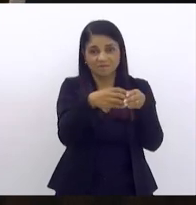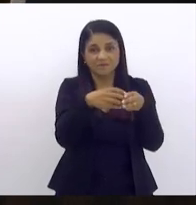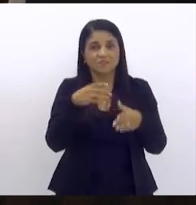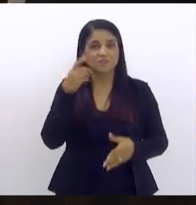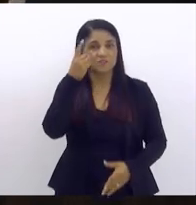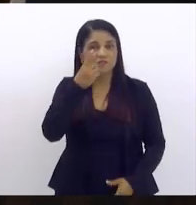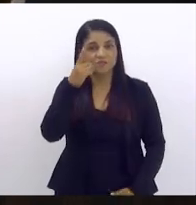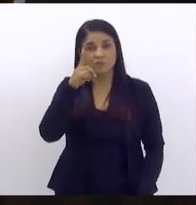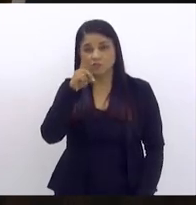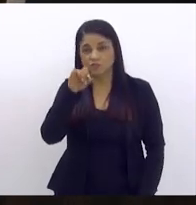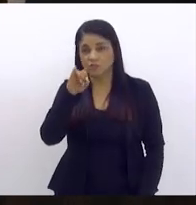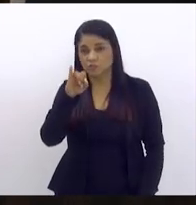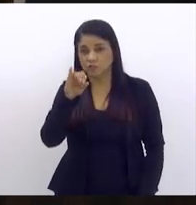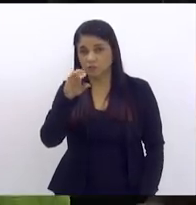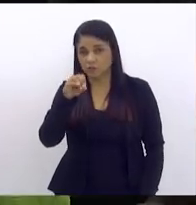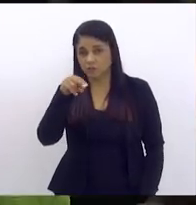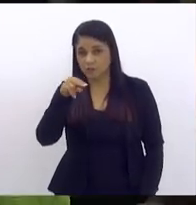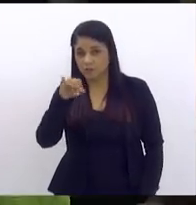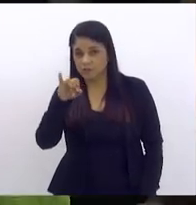Dionísio Lins.